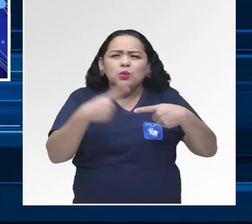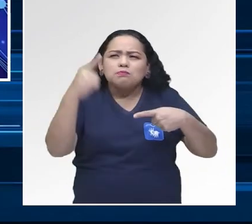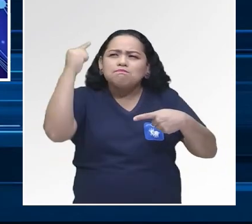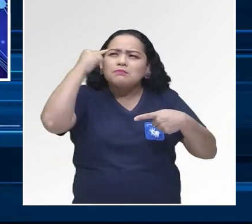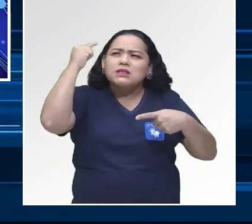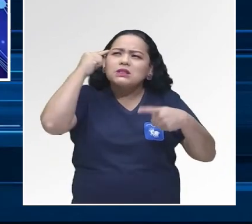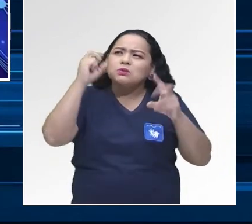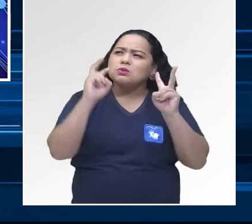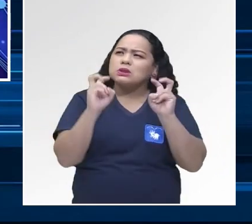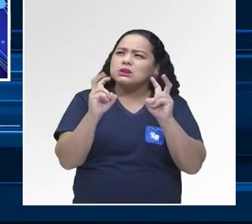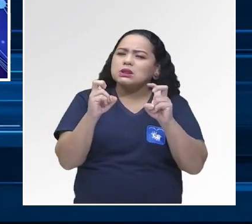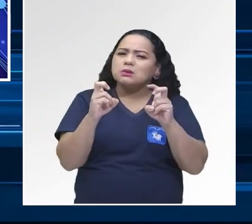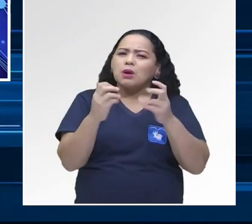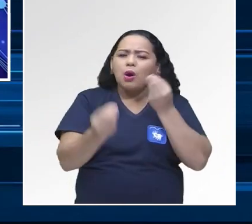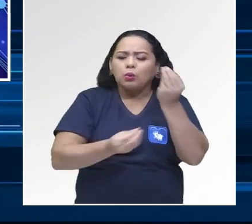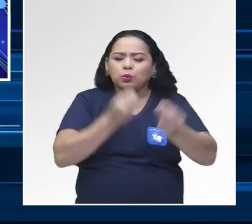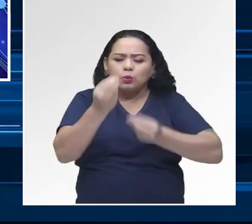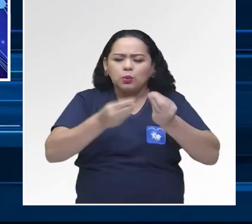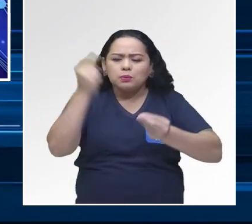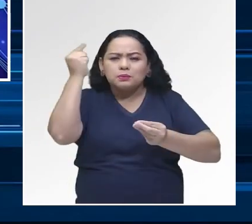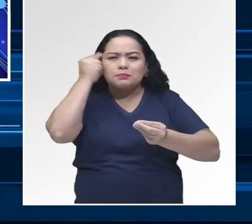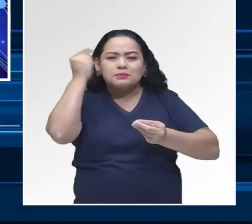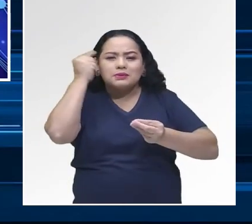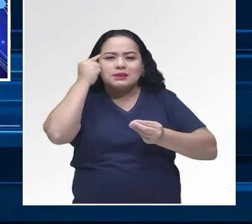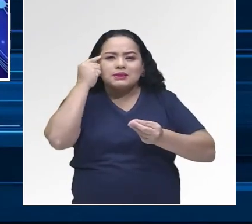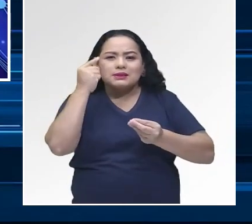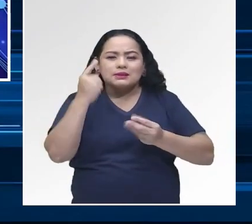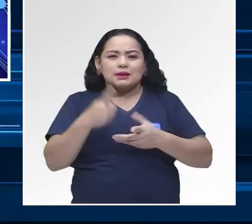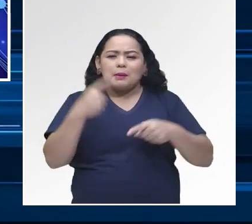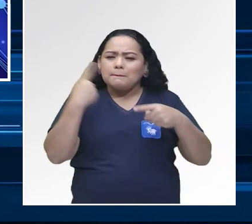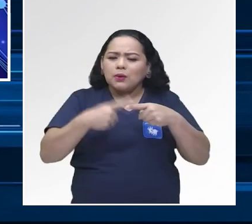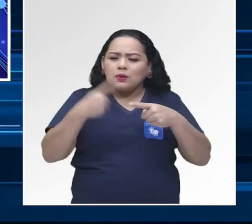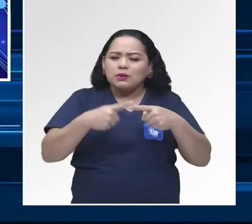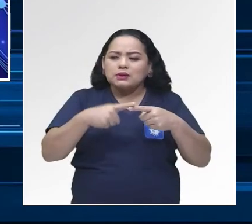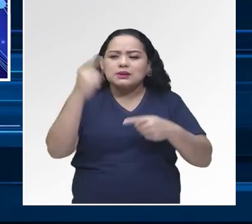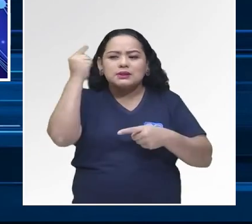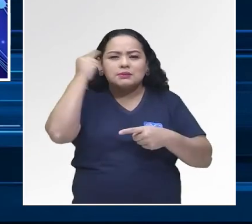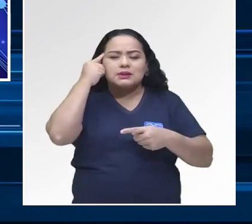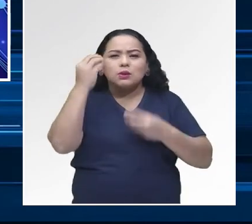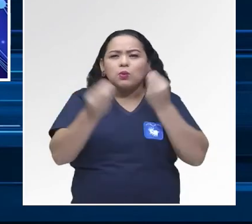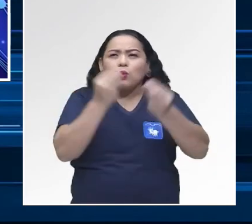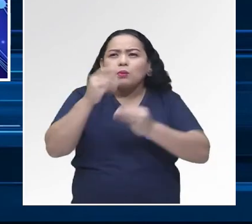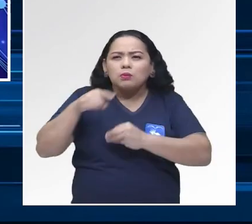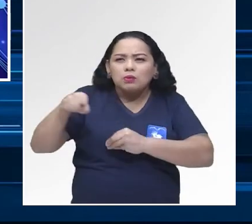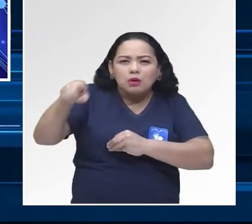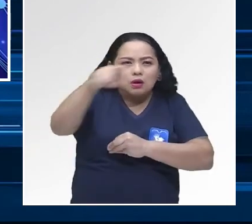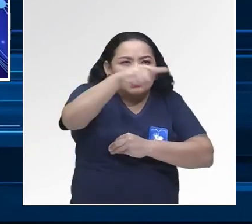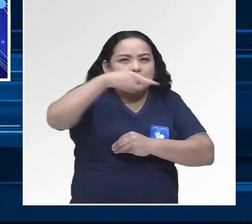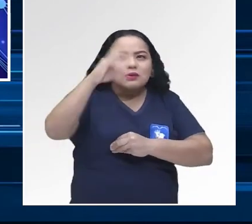isso? Como eu estou pensando? Como eu estou vendo as coisas?